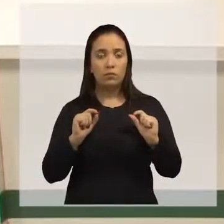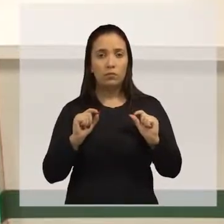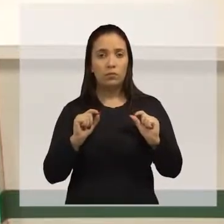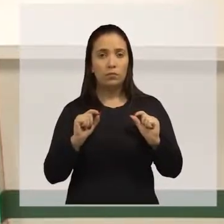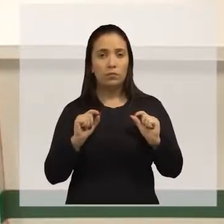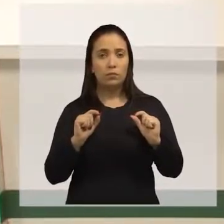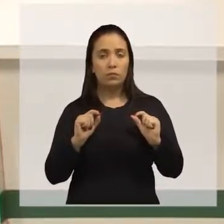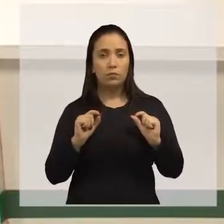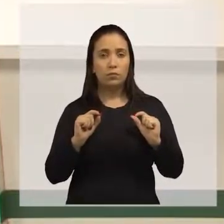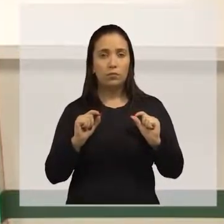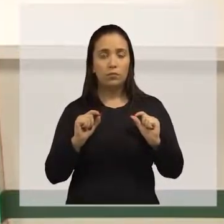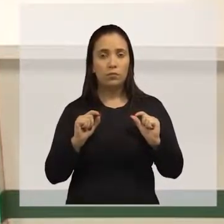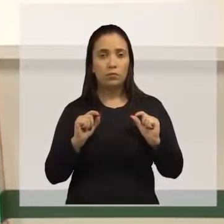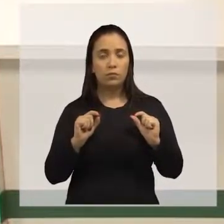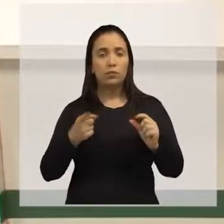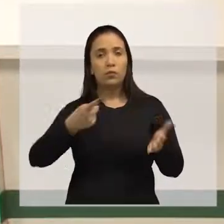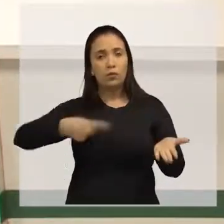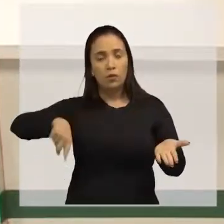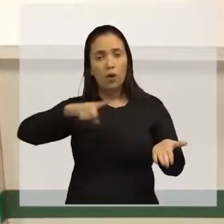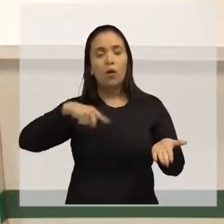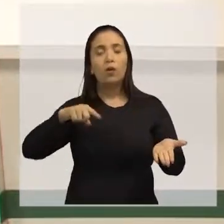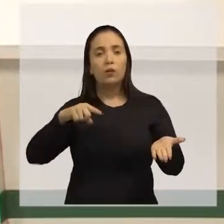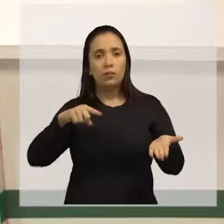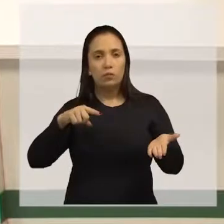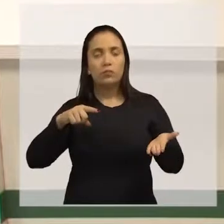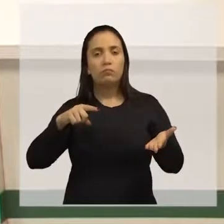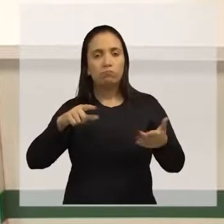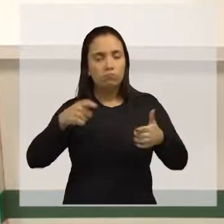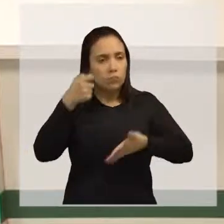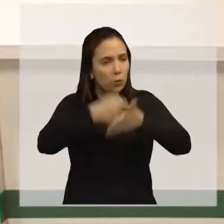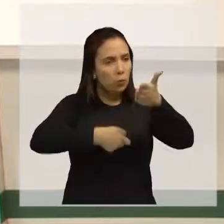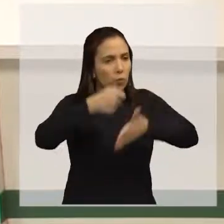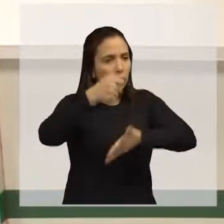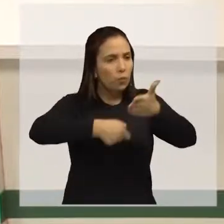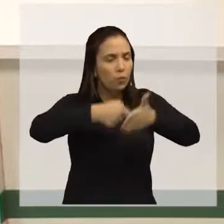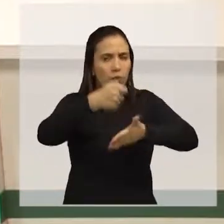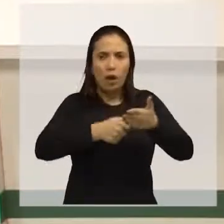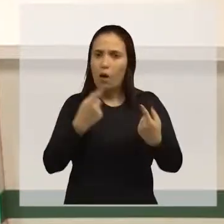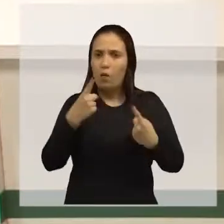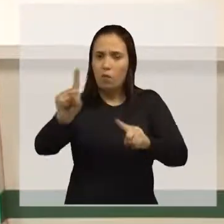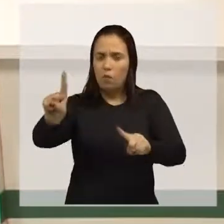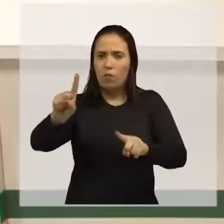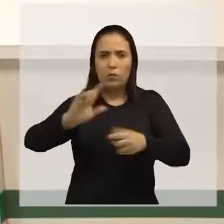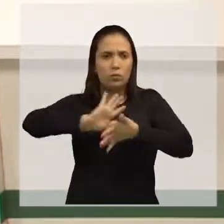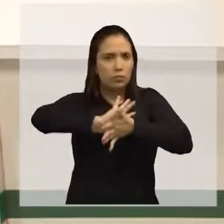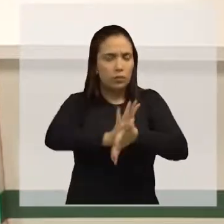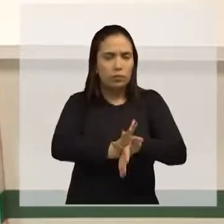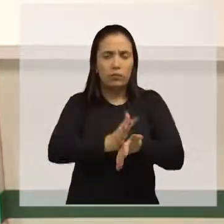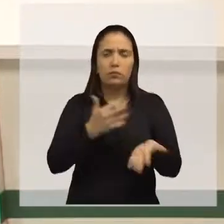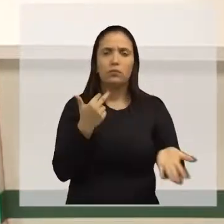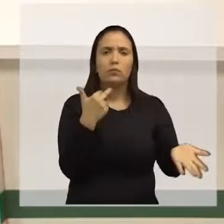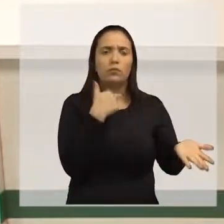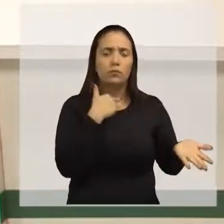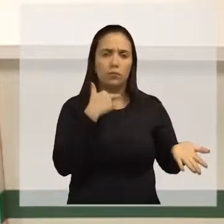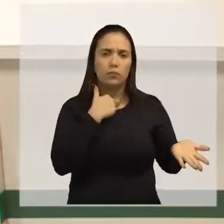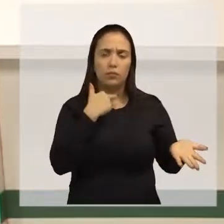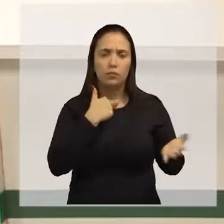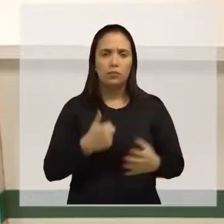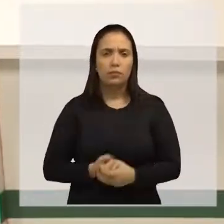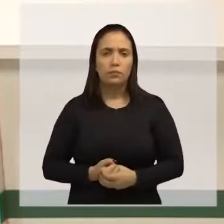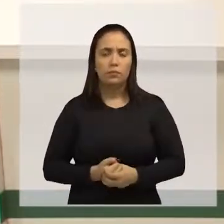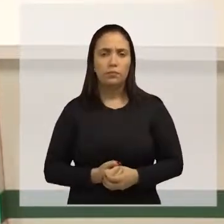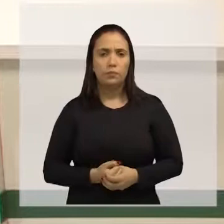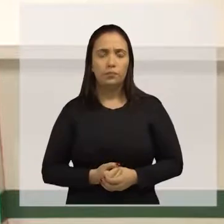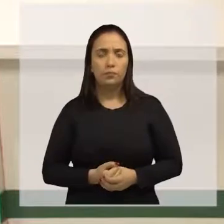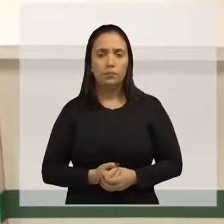passou realmente a combater o racismo com a veemência que se deveria ter sido combatido. A mesma